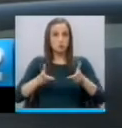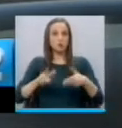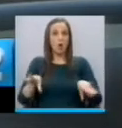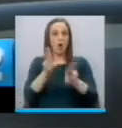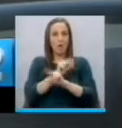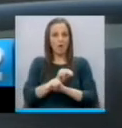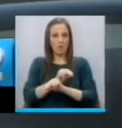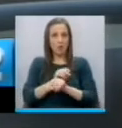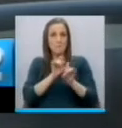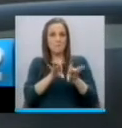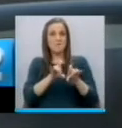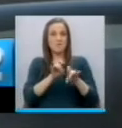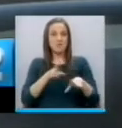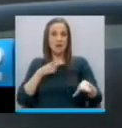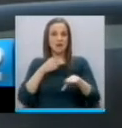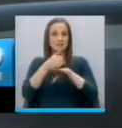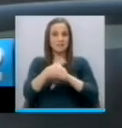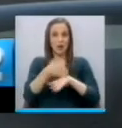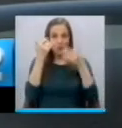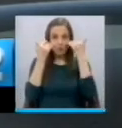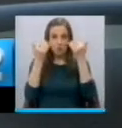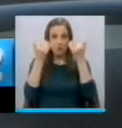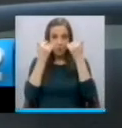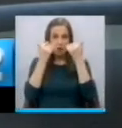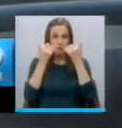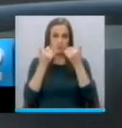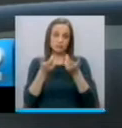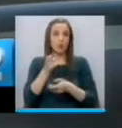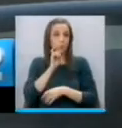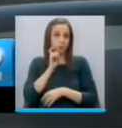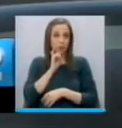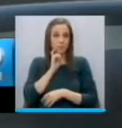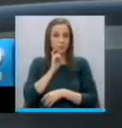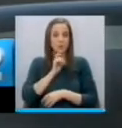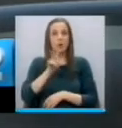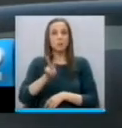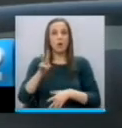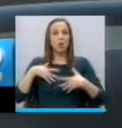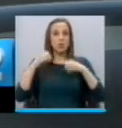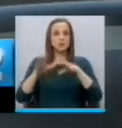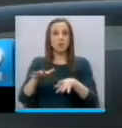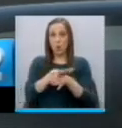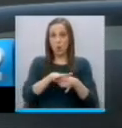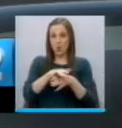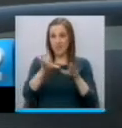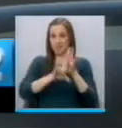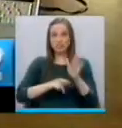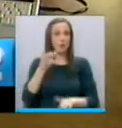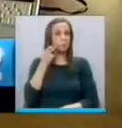prevenir consultas a dados fiscais sigilosos. É a segunda demissão no caso da lista VIP.